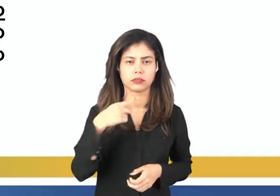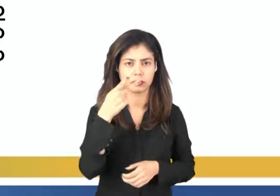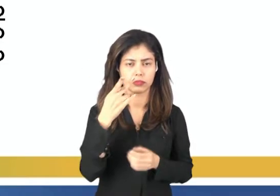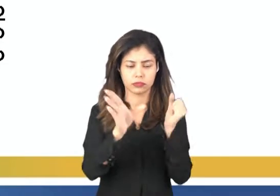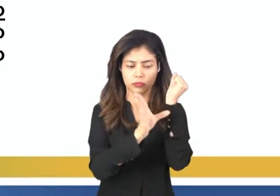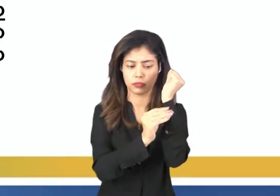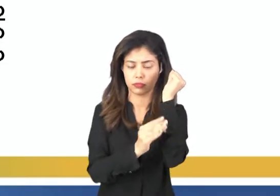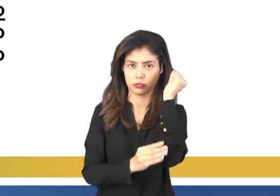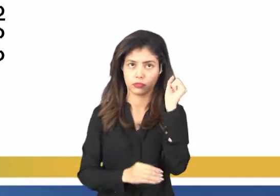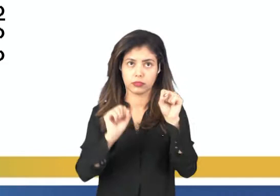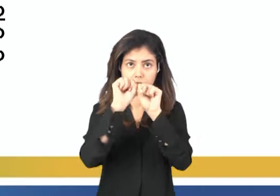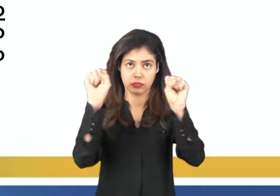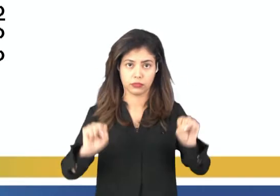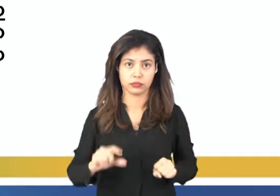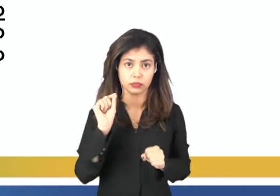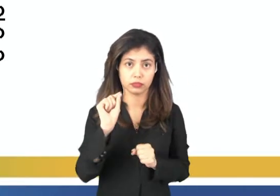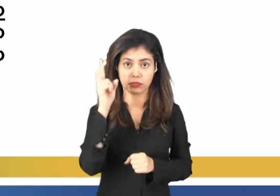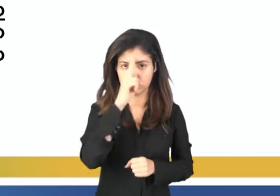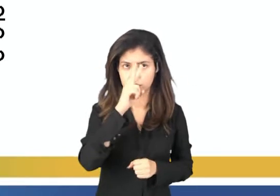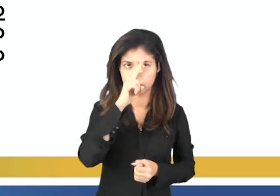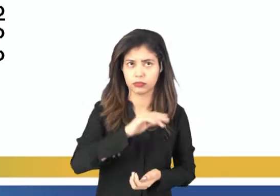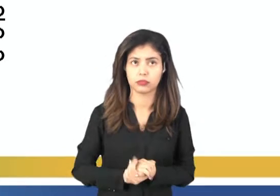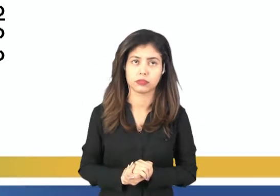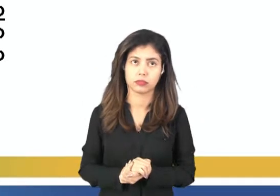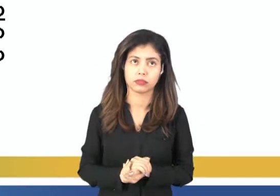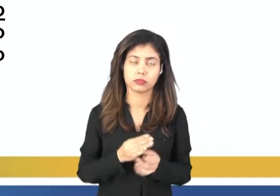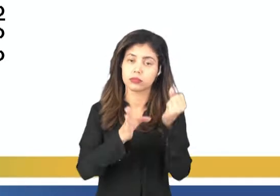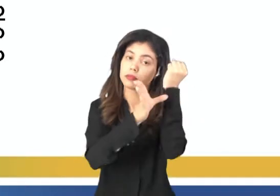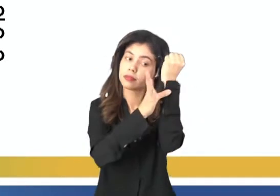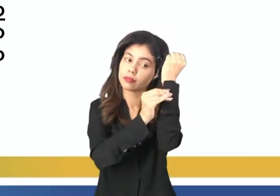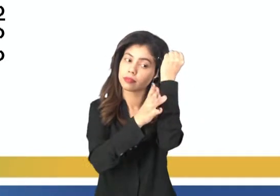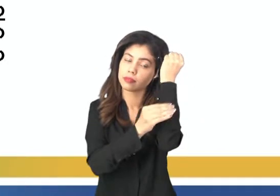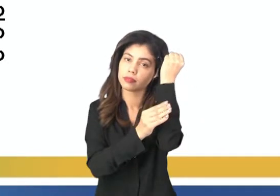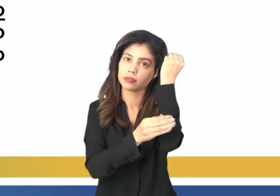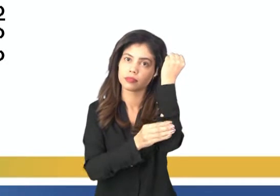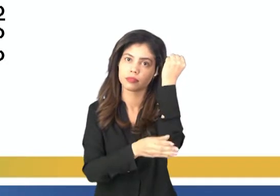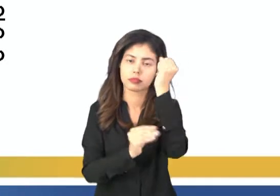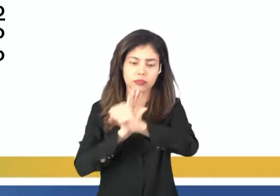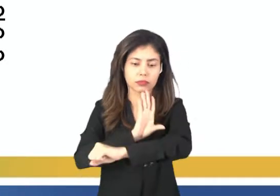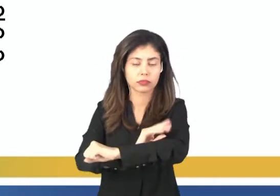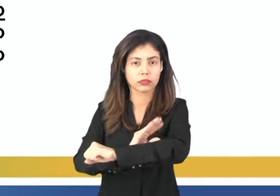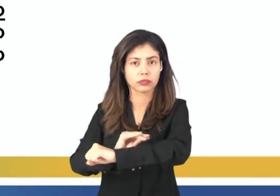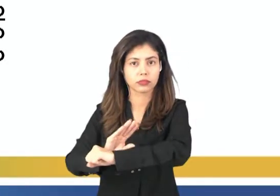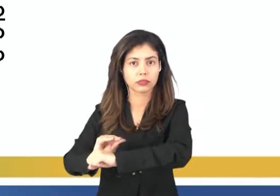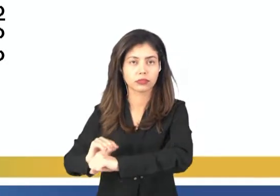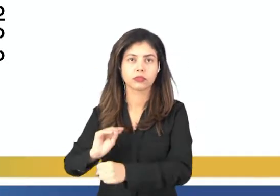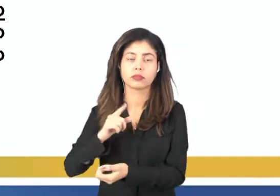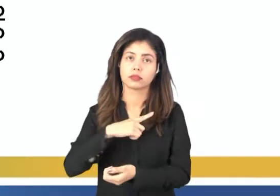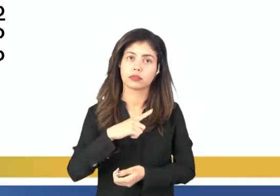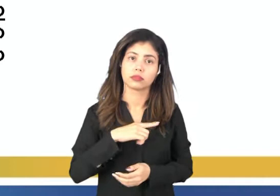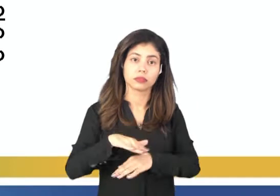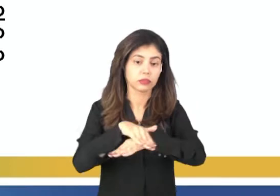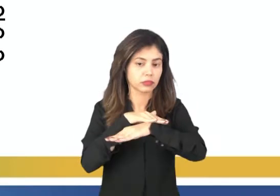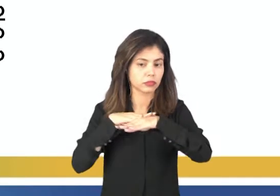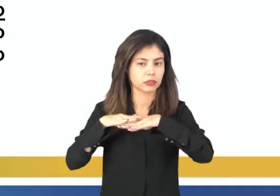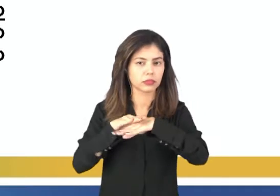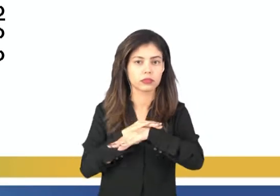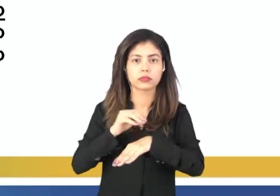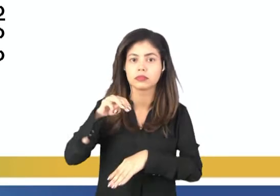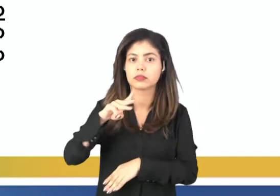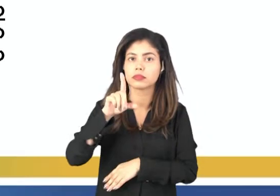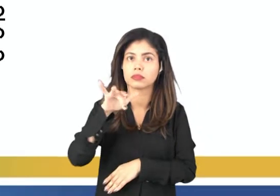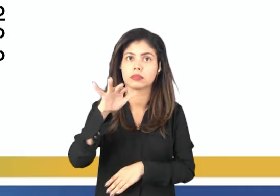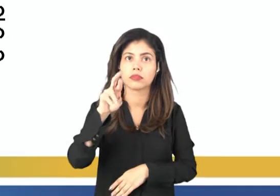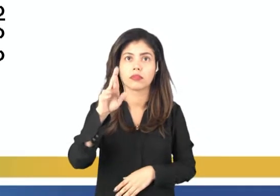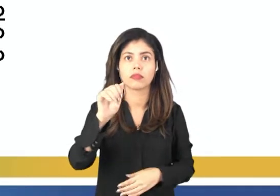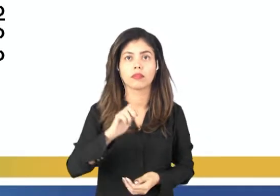do sistema muscular a gente já lembra aí do que lembra dos nossos músculos né que são estruturas compostas por tecidos musculares